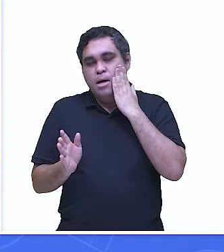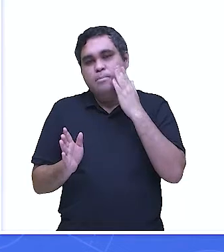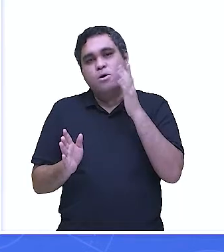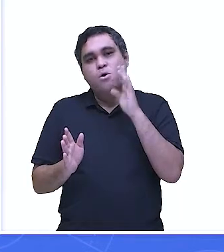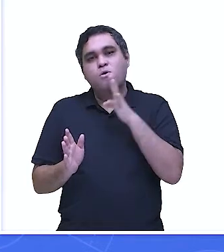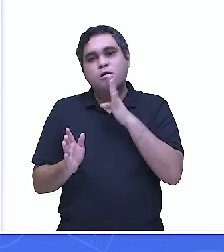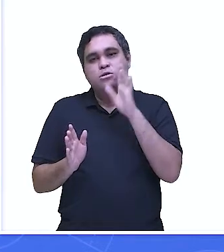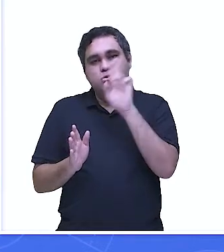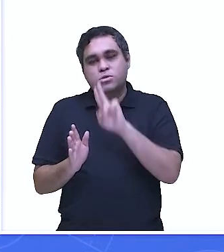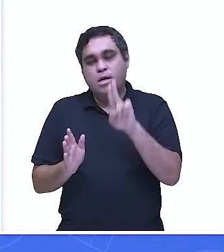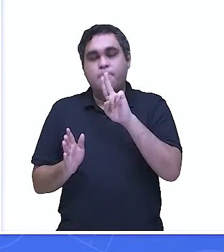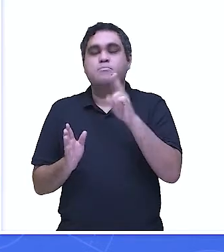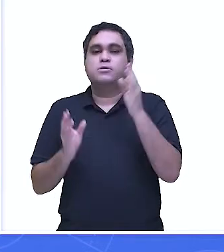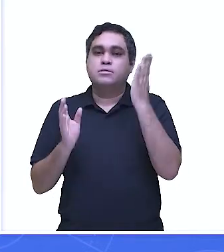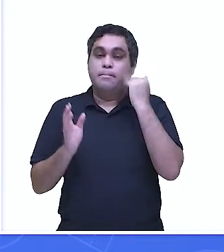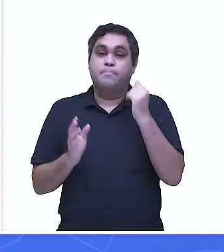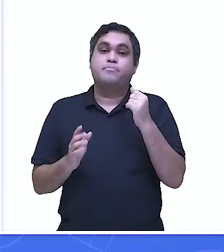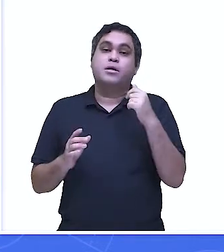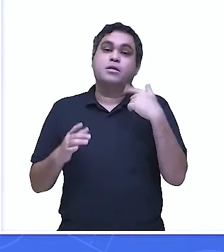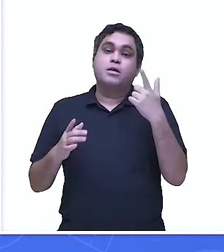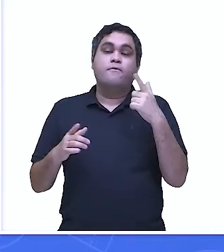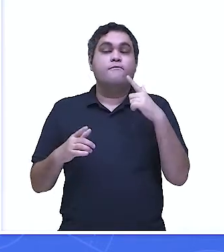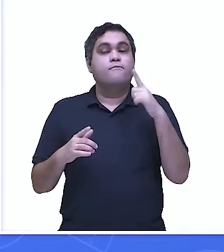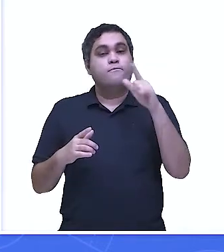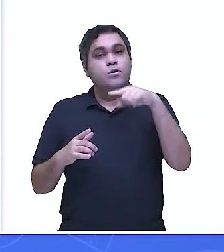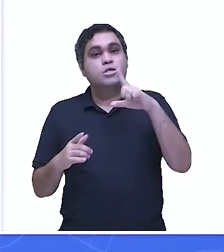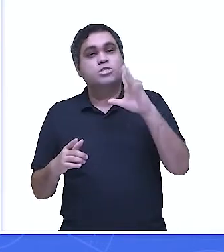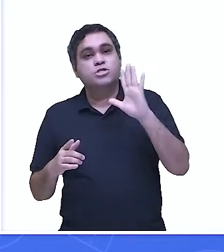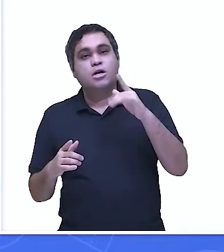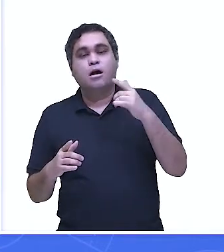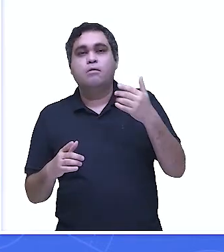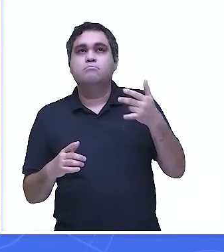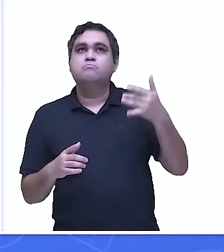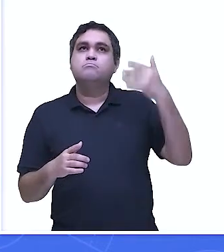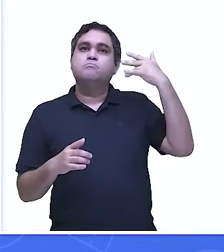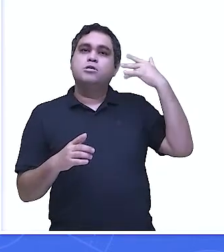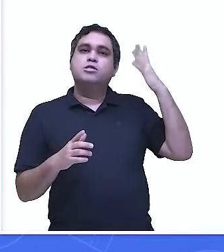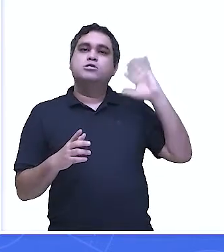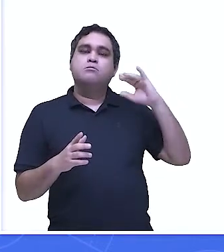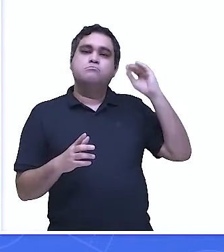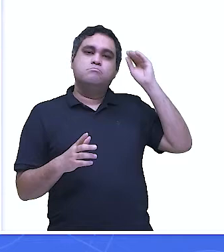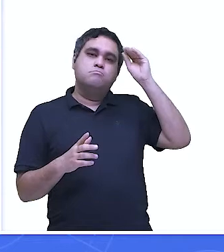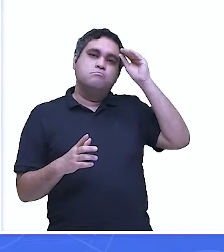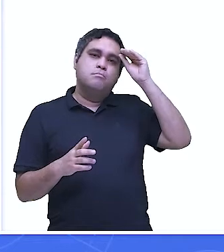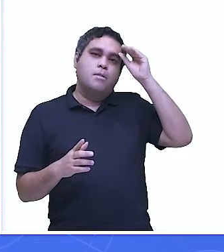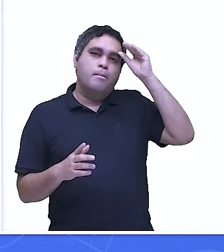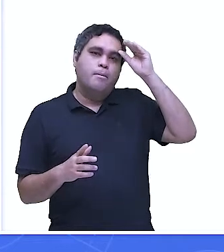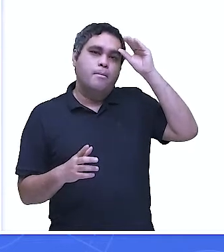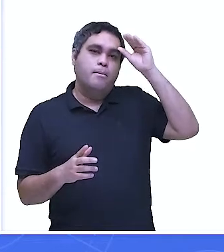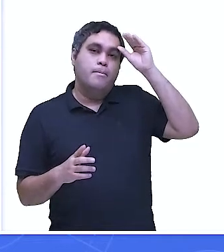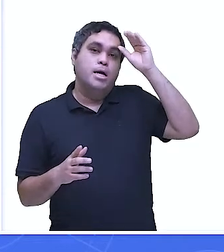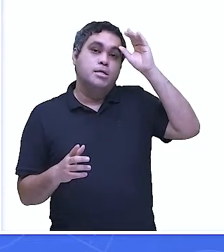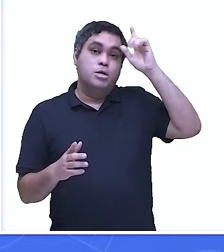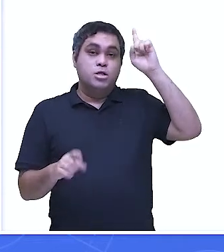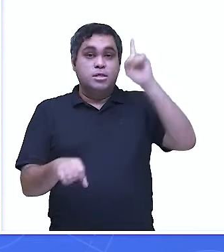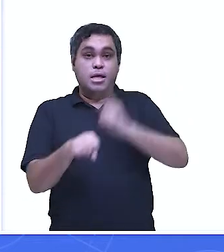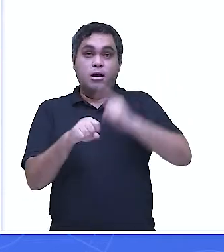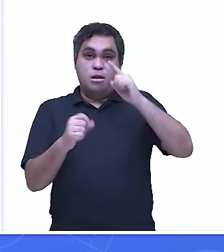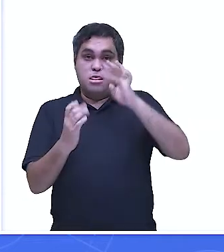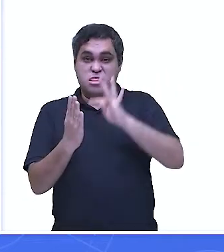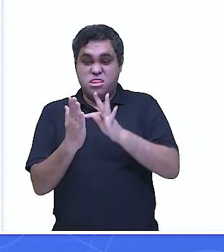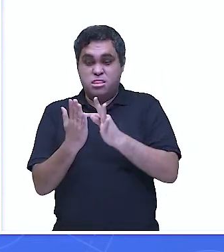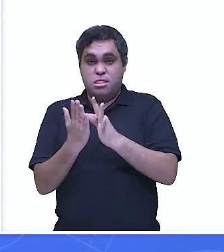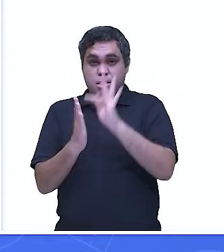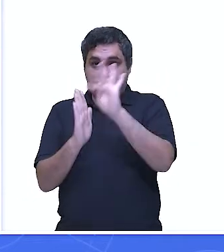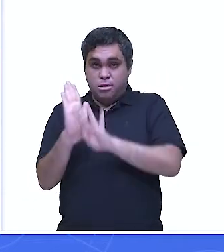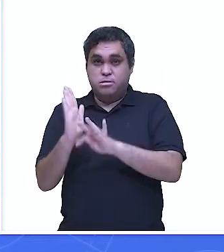prévio, tudo que vocês sabem de inglês para o texto. Então, uma imagem, ela muitas vezes,